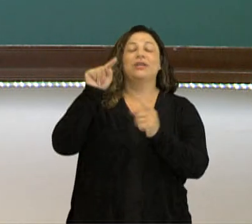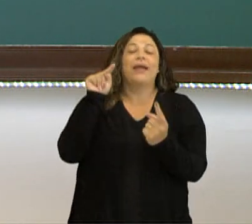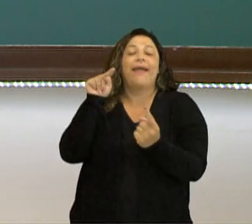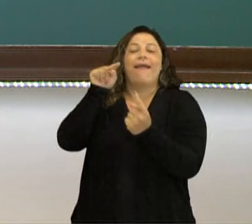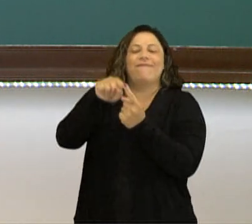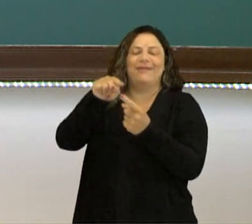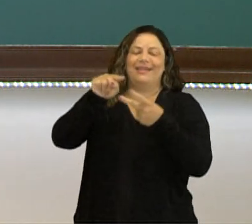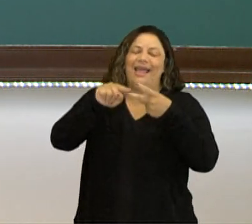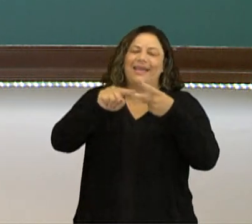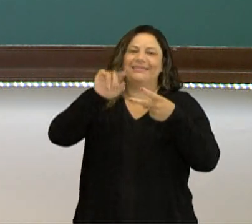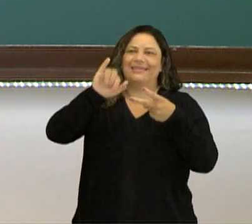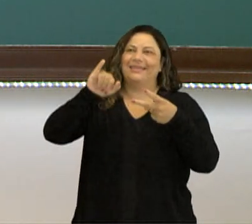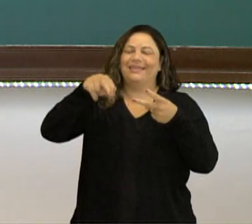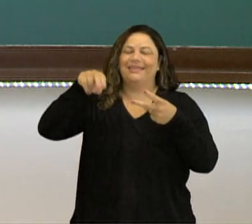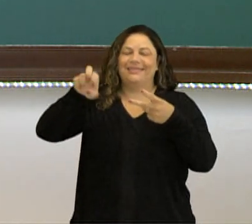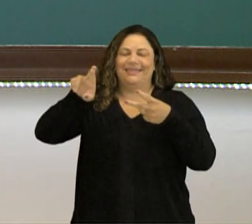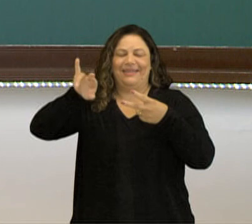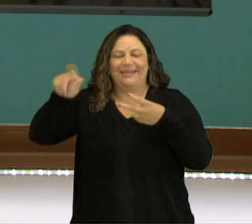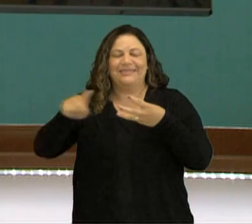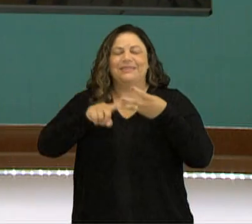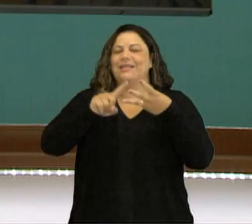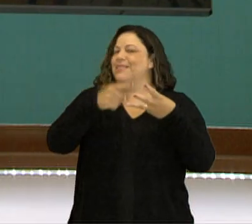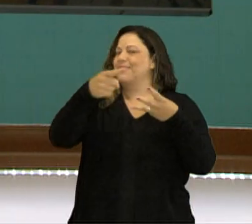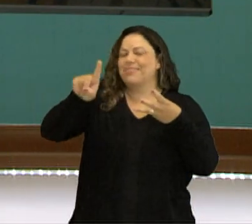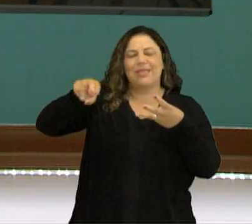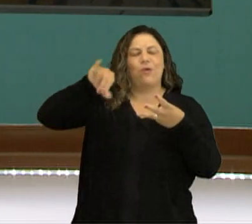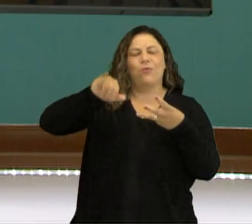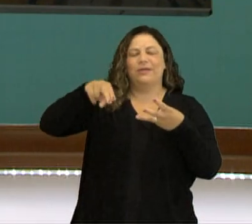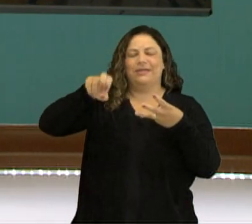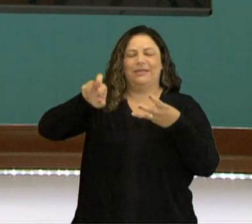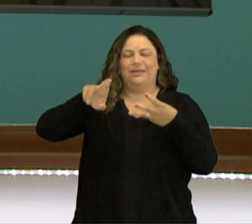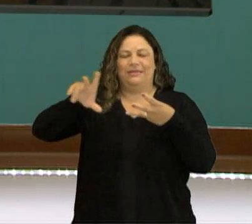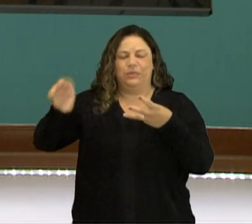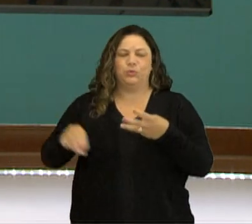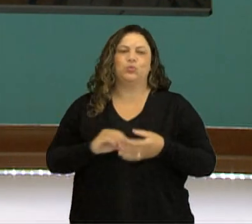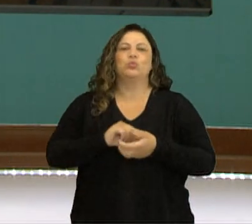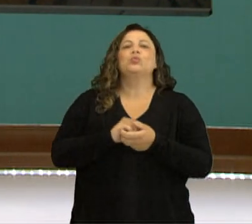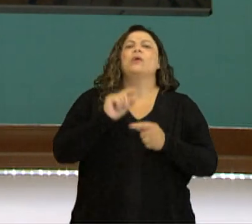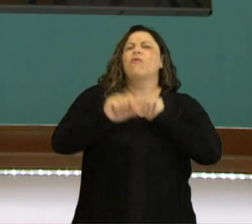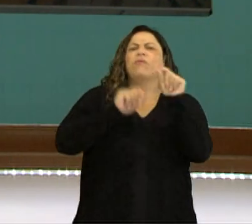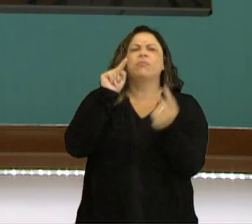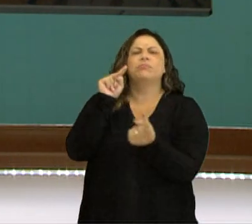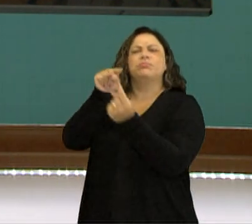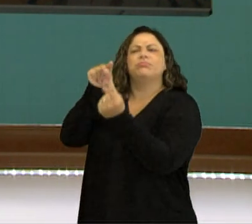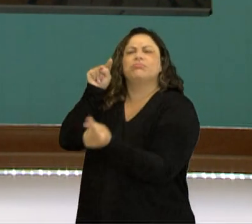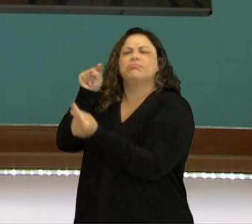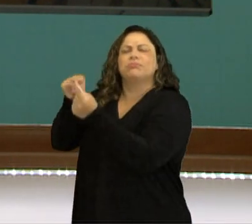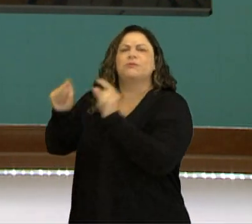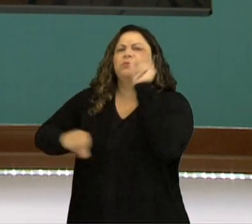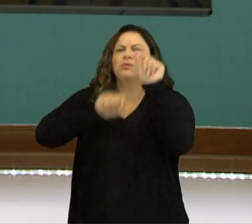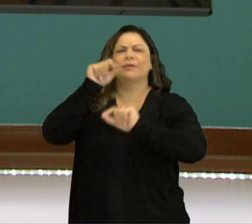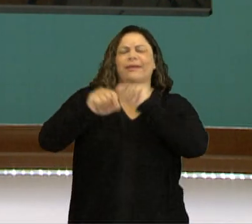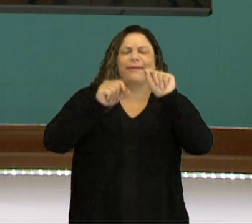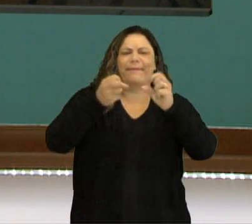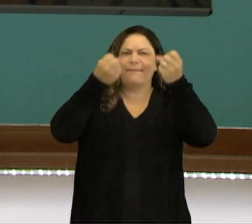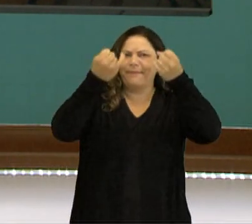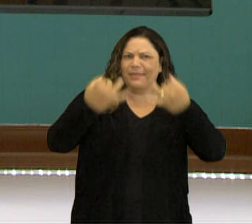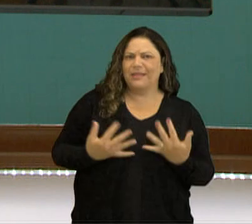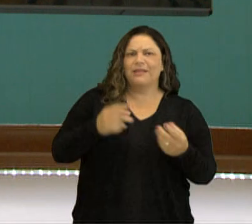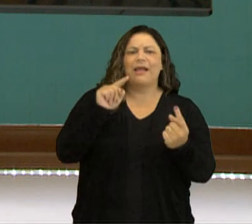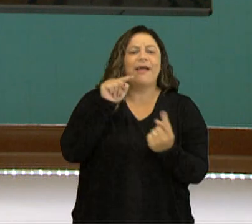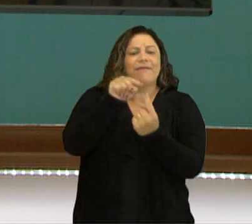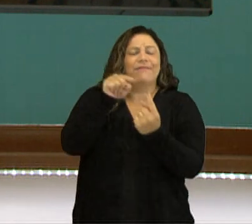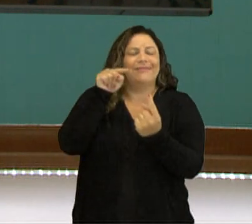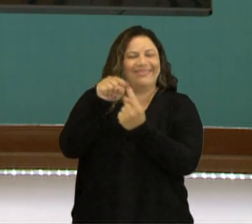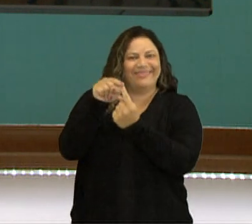inerciais. Vamos lá comigo! Queridos, antes de mais nada, vamos definir aqui o referencial inercial e não inercial, certo? Que são os